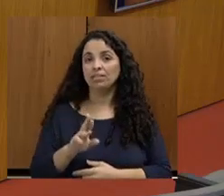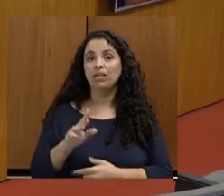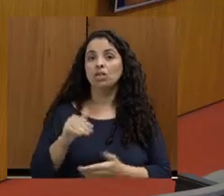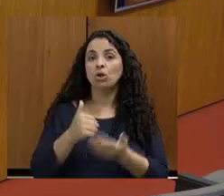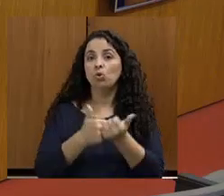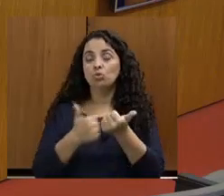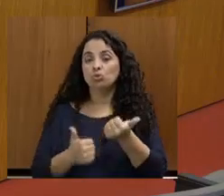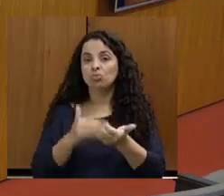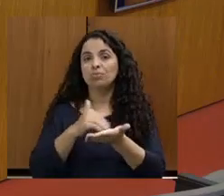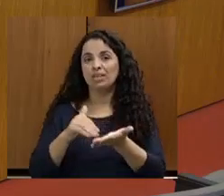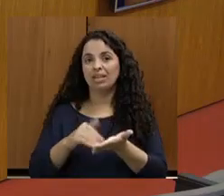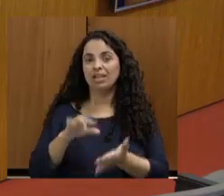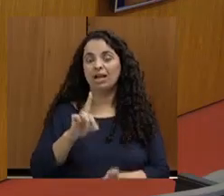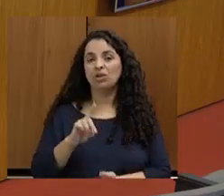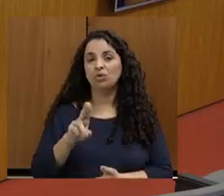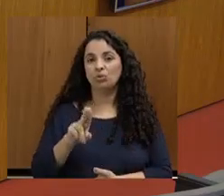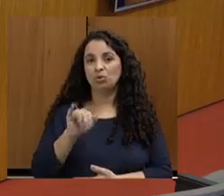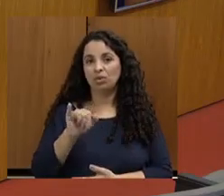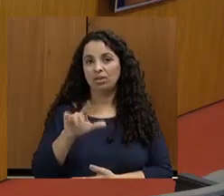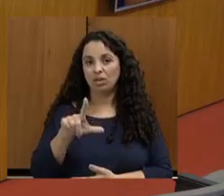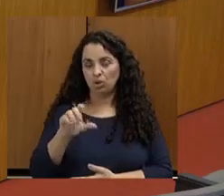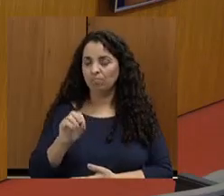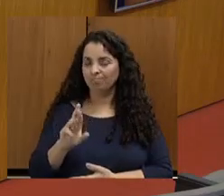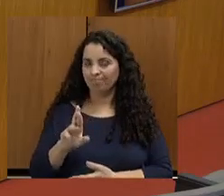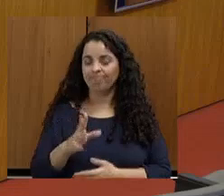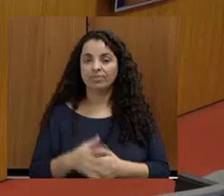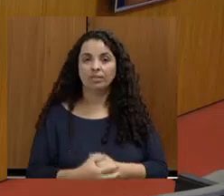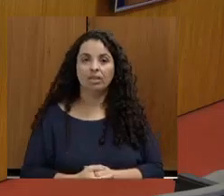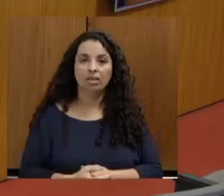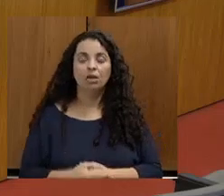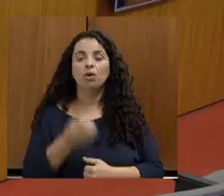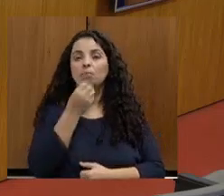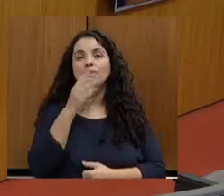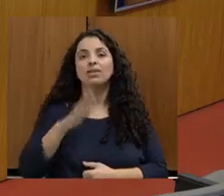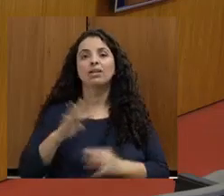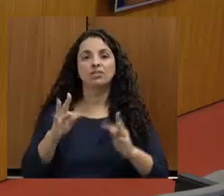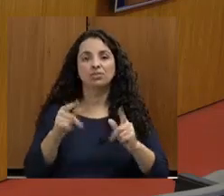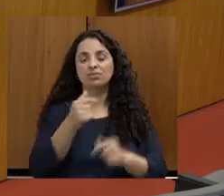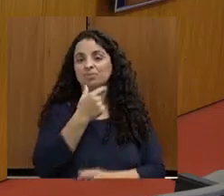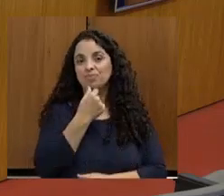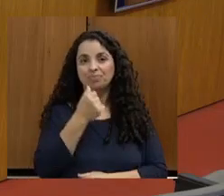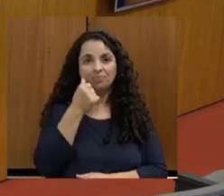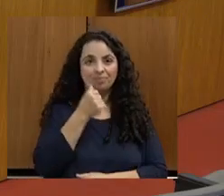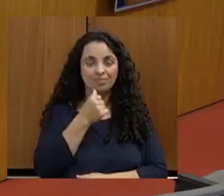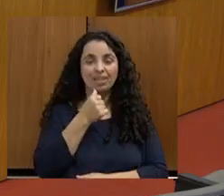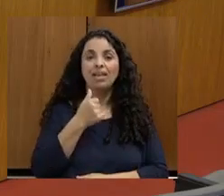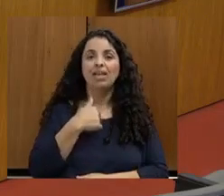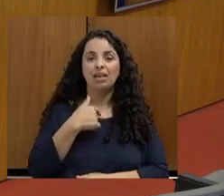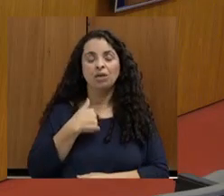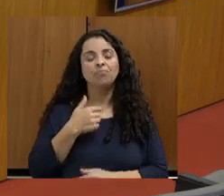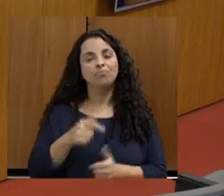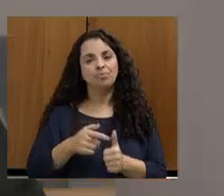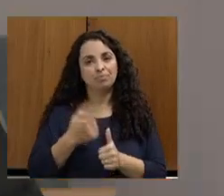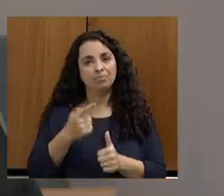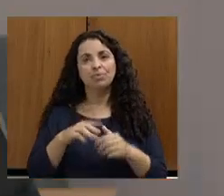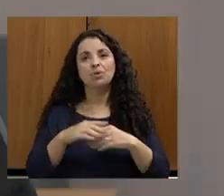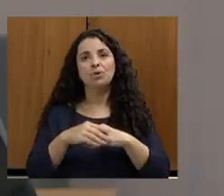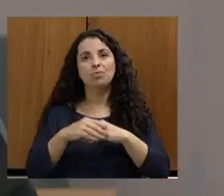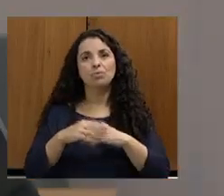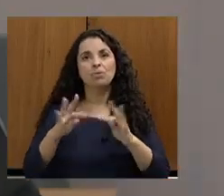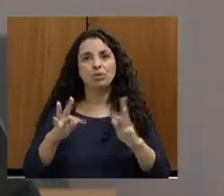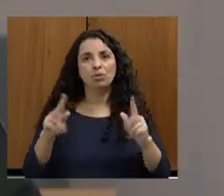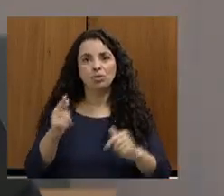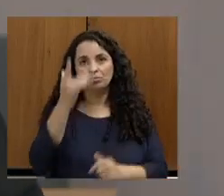Boa tarde a todos e a todas. Queria, inicialmente, cumprimentar todos e todas presentes, especialmente as pessoas